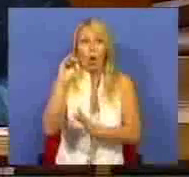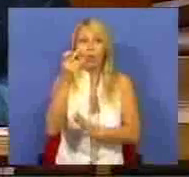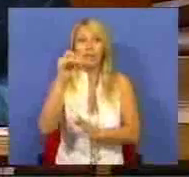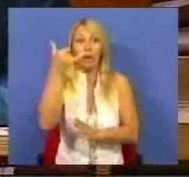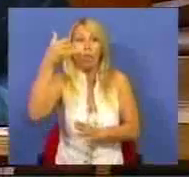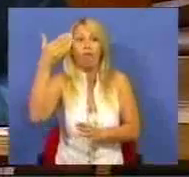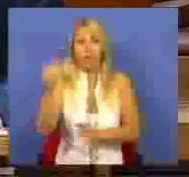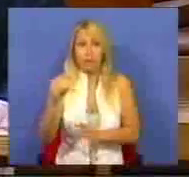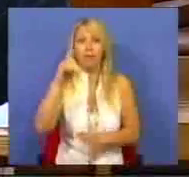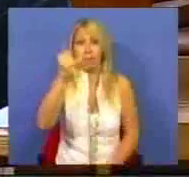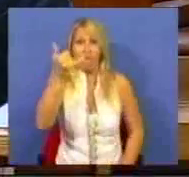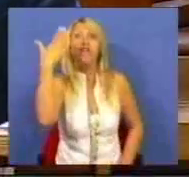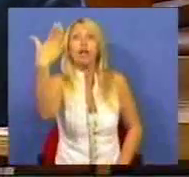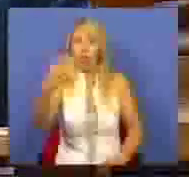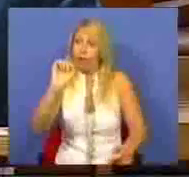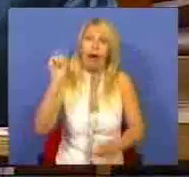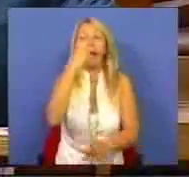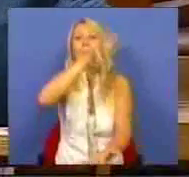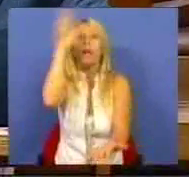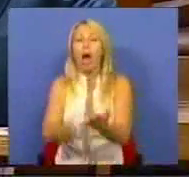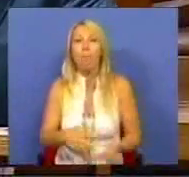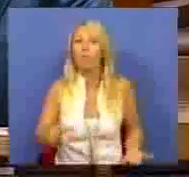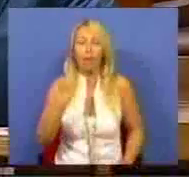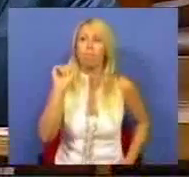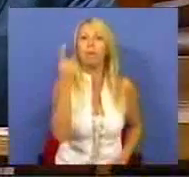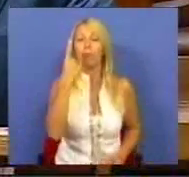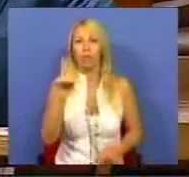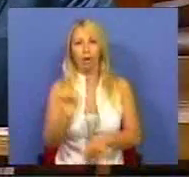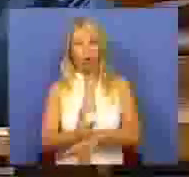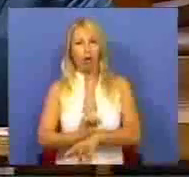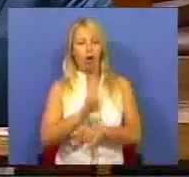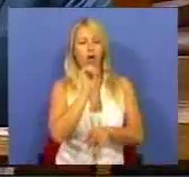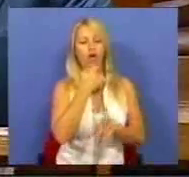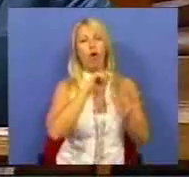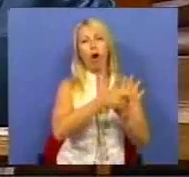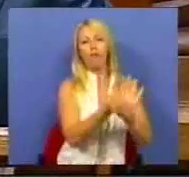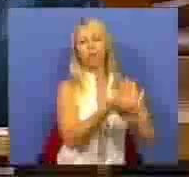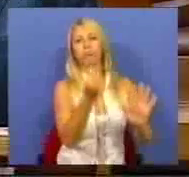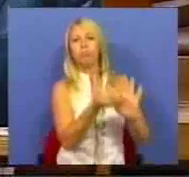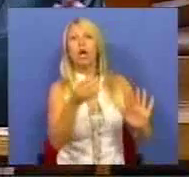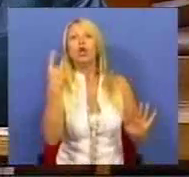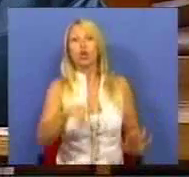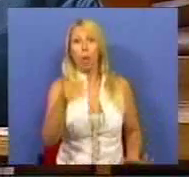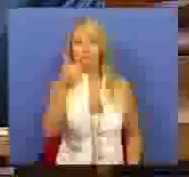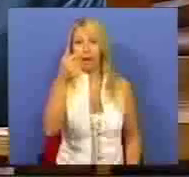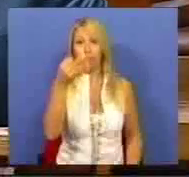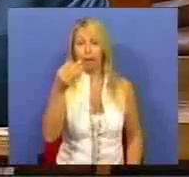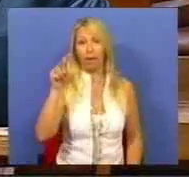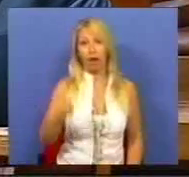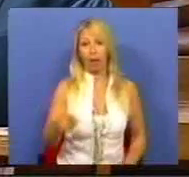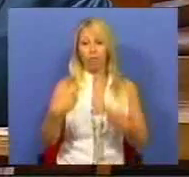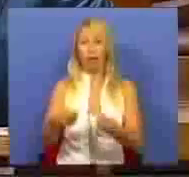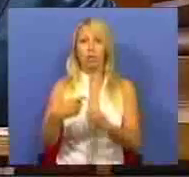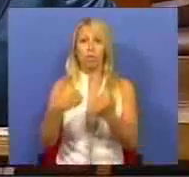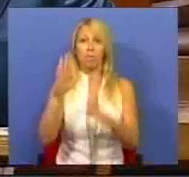já neste século XXI. As portas do cofre abriram-se imediatamente e só no BPN o Banco Público gastou mais de